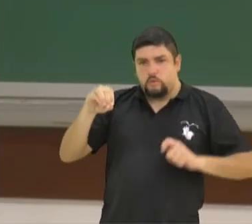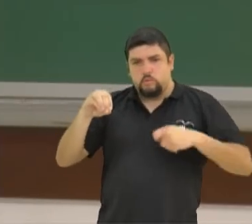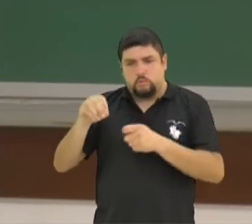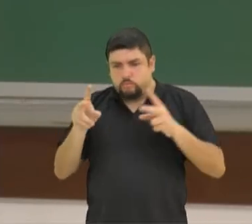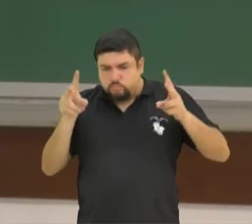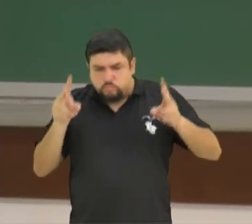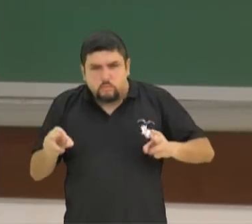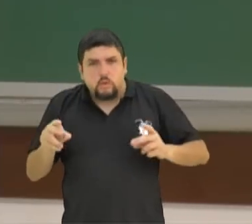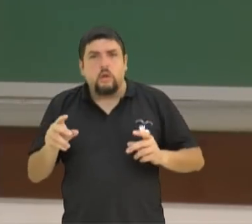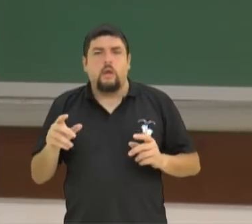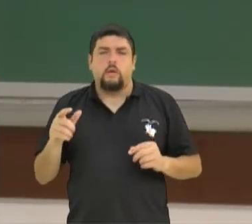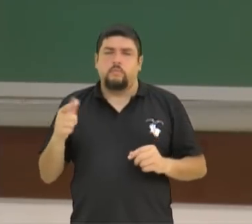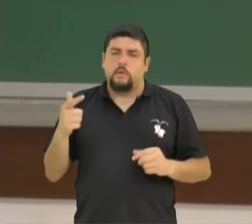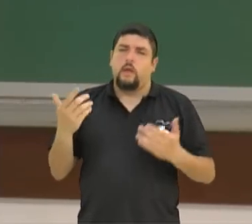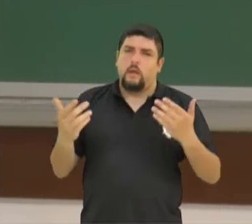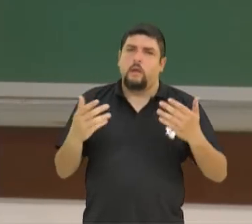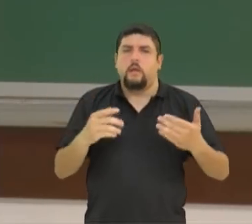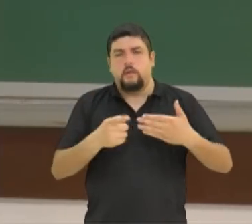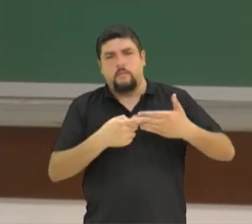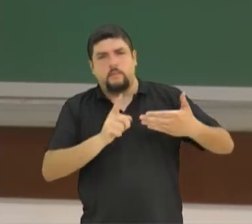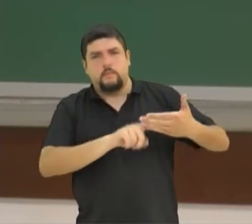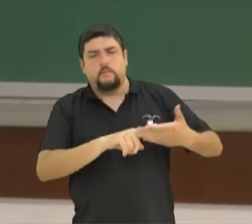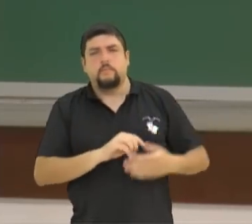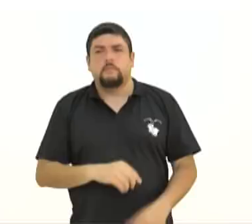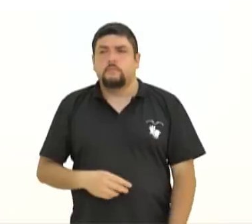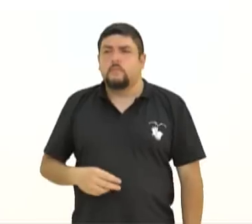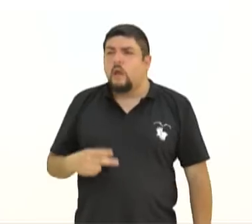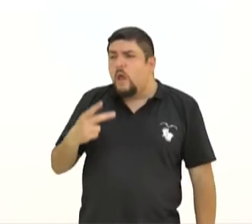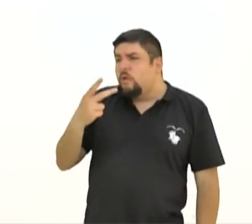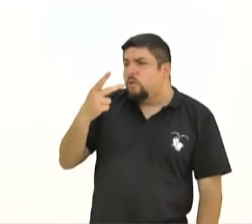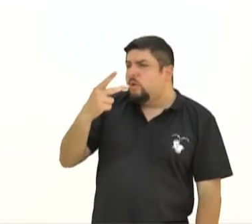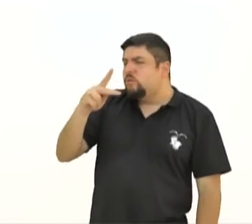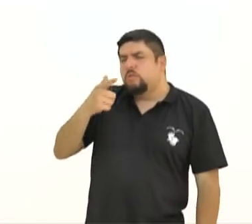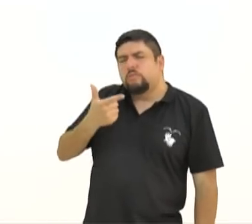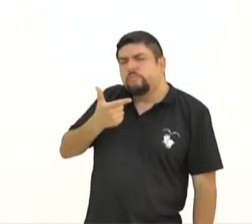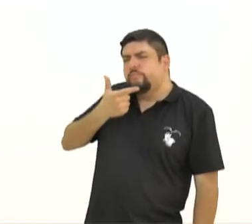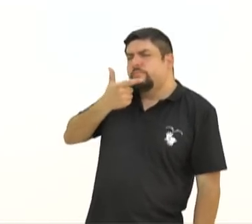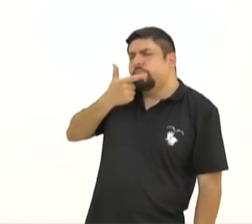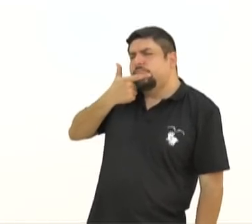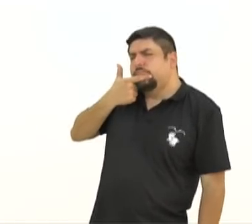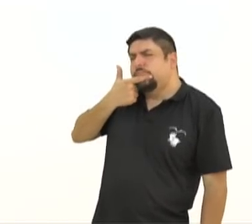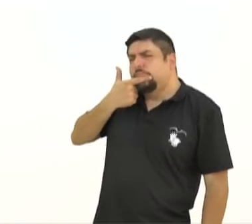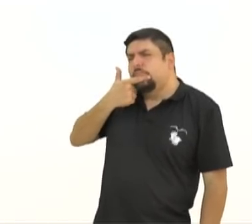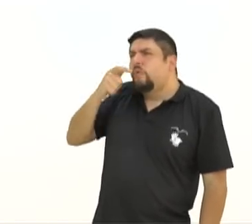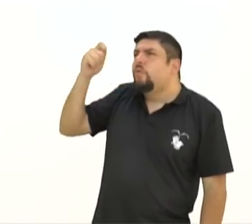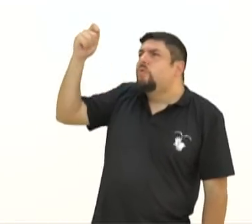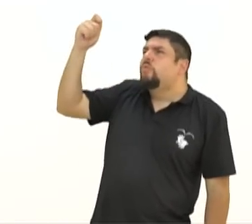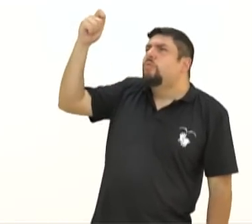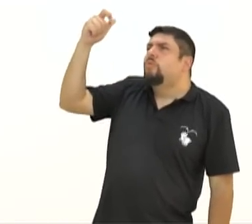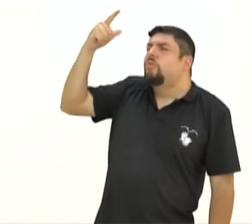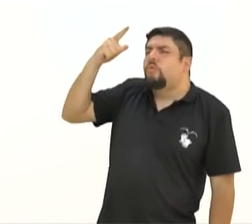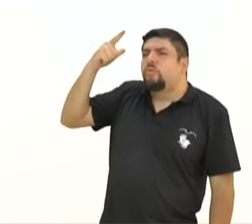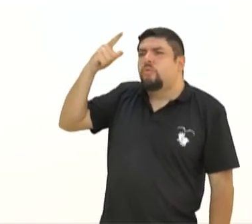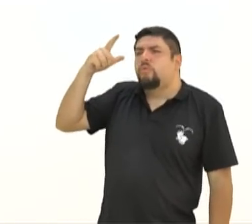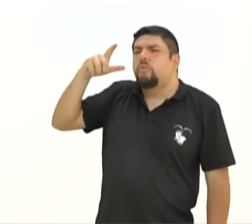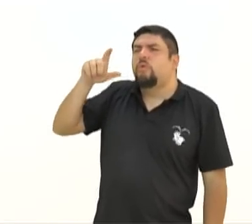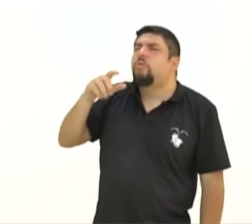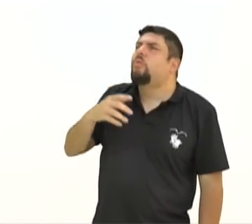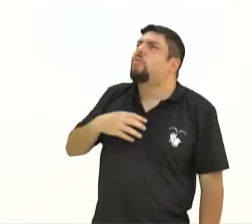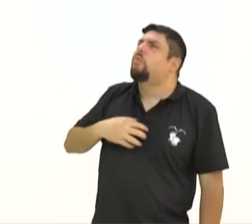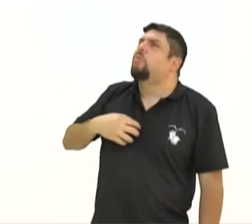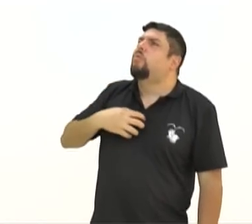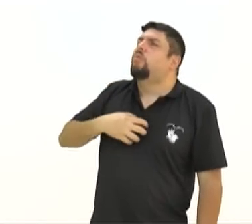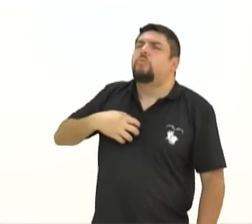No terceiro exemplo, seu sorriso é o sol em um dia de chuva, né? Também não tem um elemento comparativo como. Não é o seu